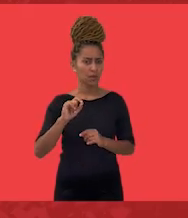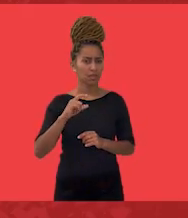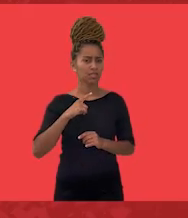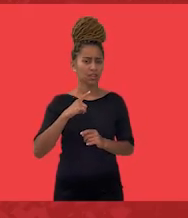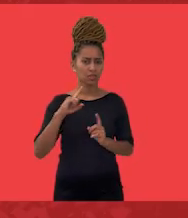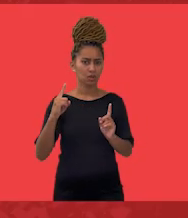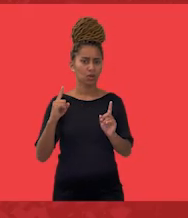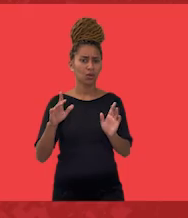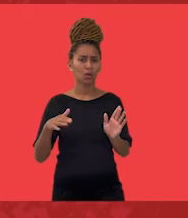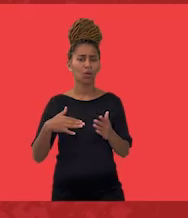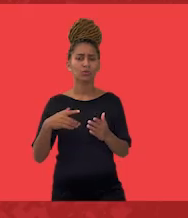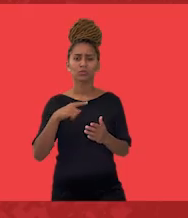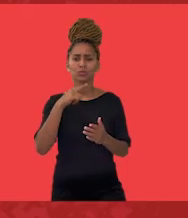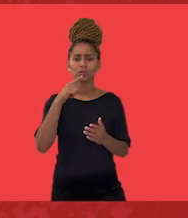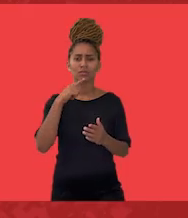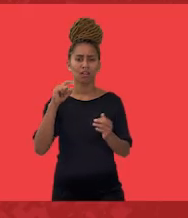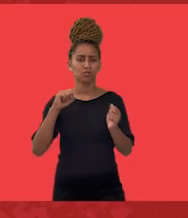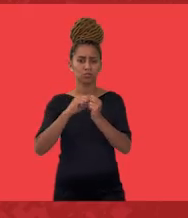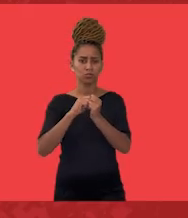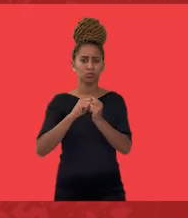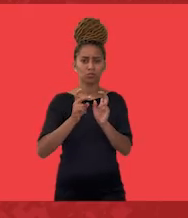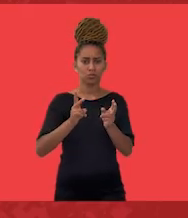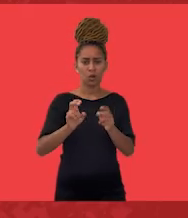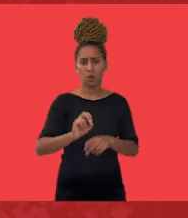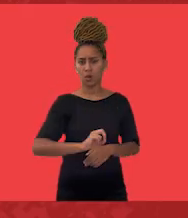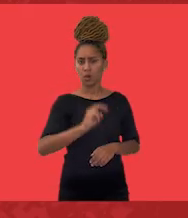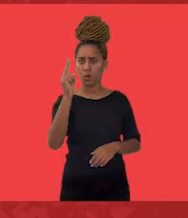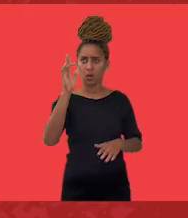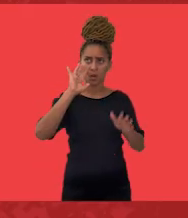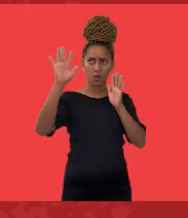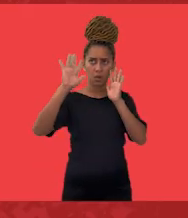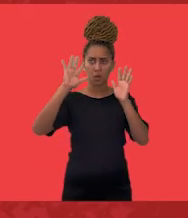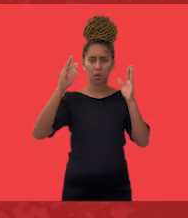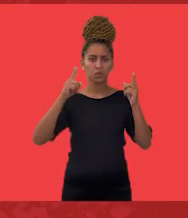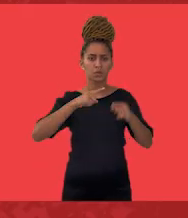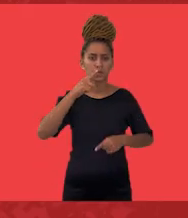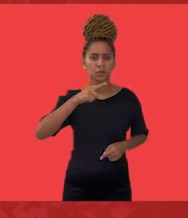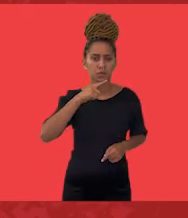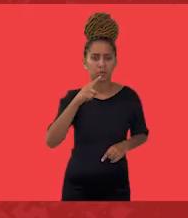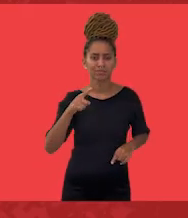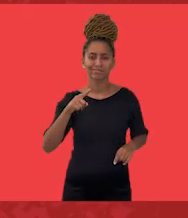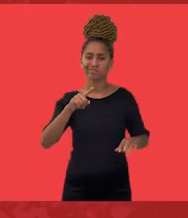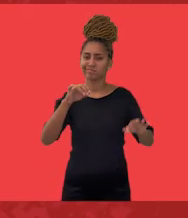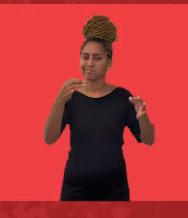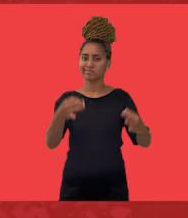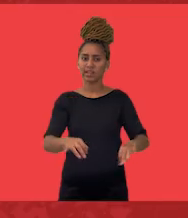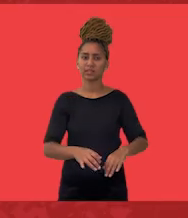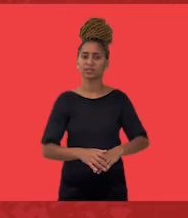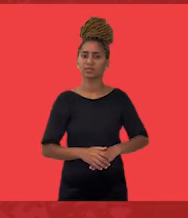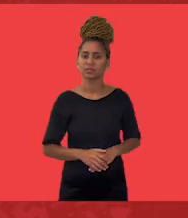espanto para a humanidade. Nunca antes um som tão lento,